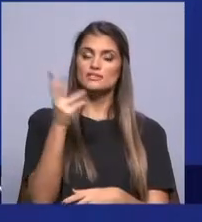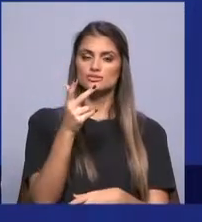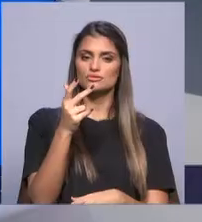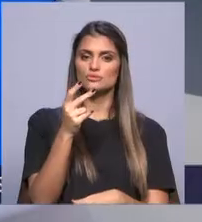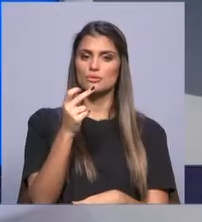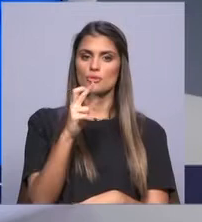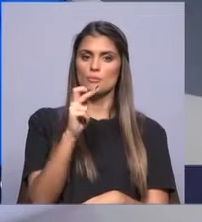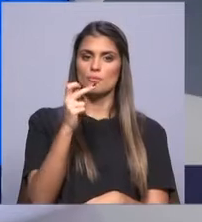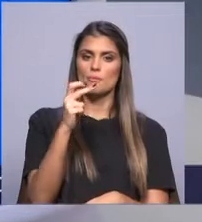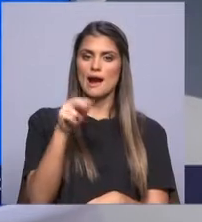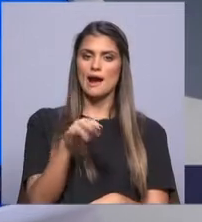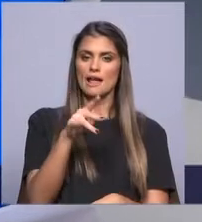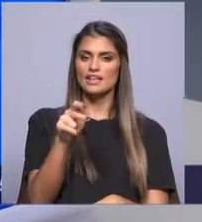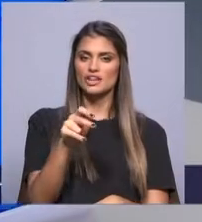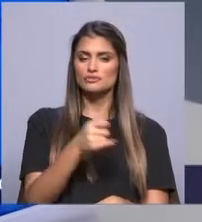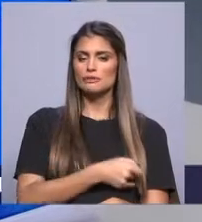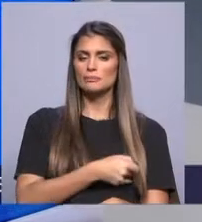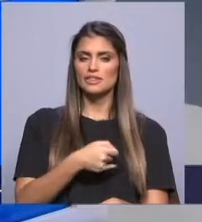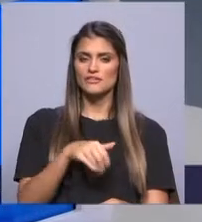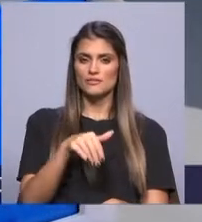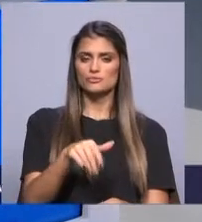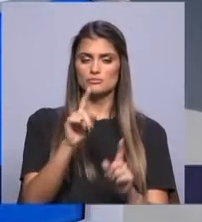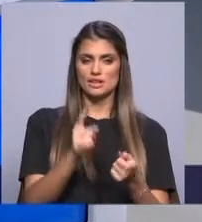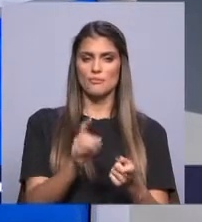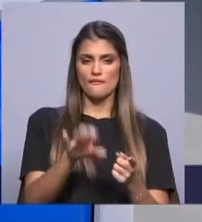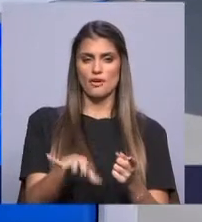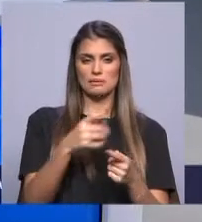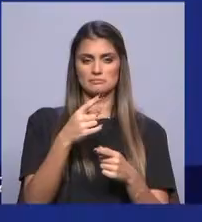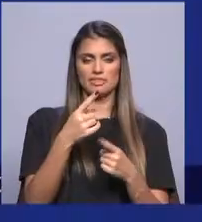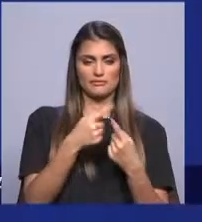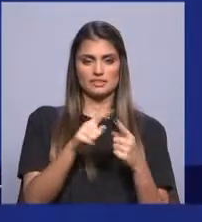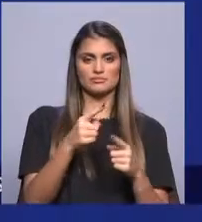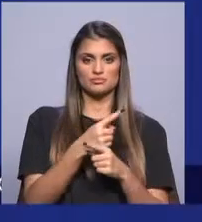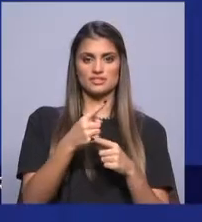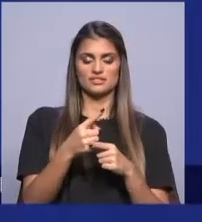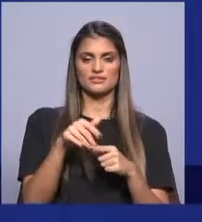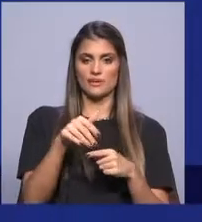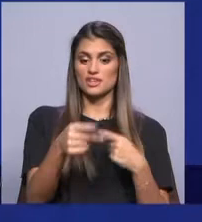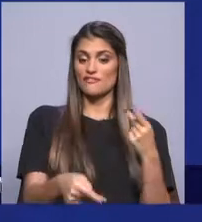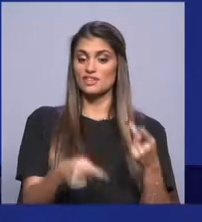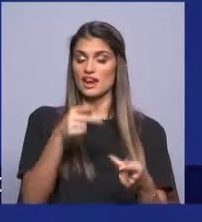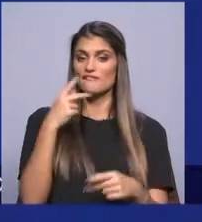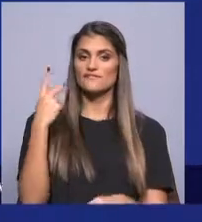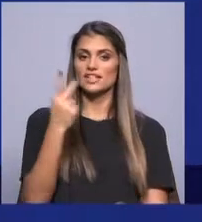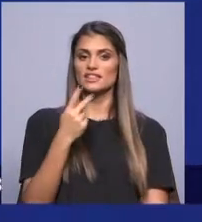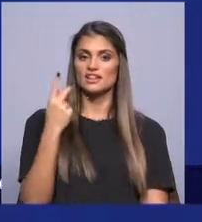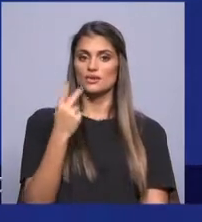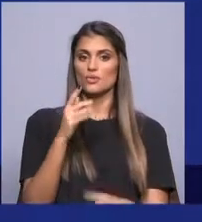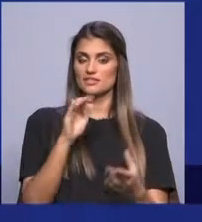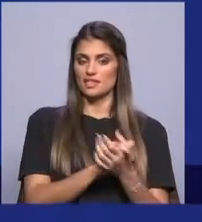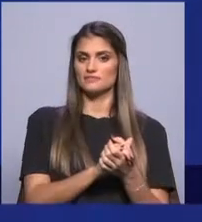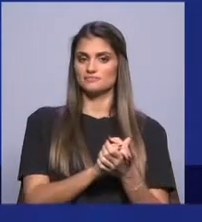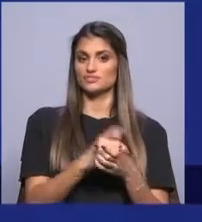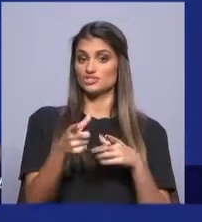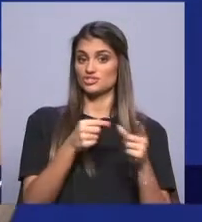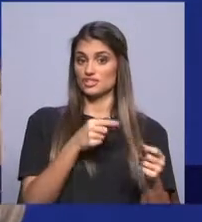esfomeada. É verdade, vamos começar de uma maneira muito paparazzi, porque vamos analisar a vida de um casal de